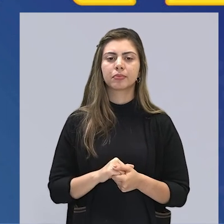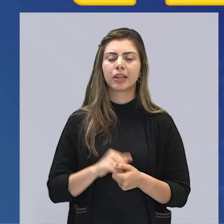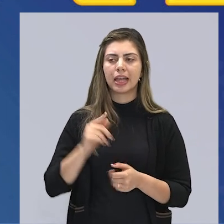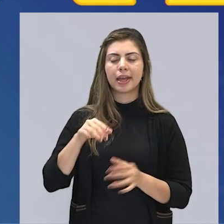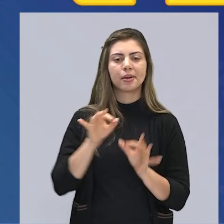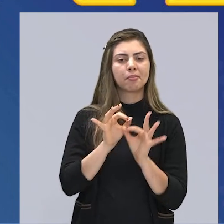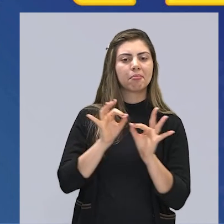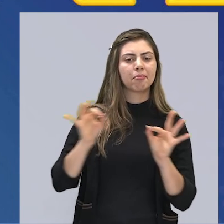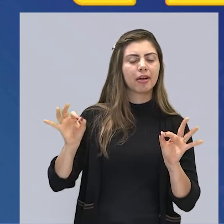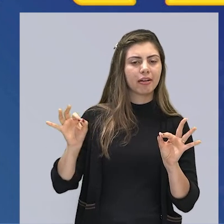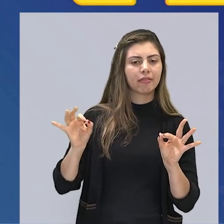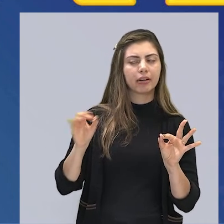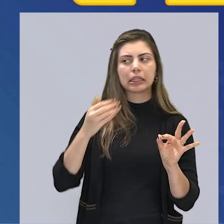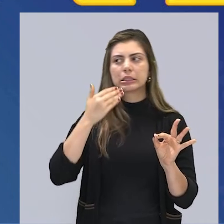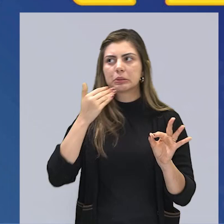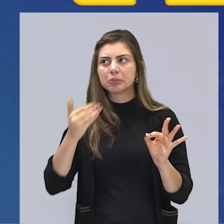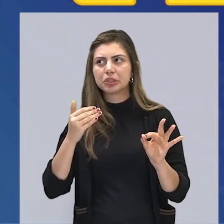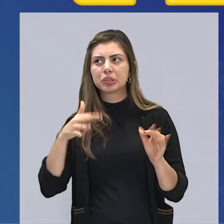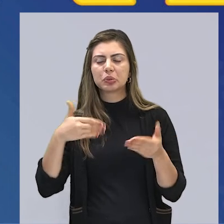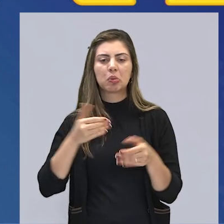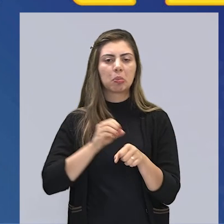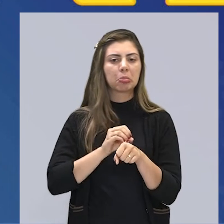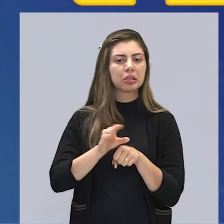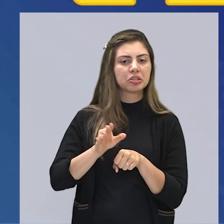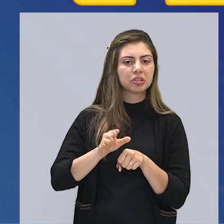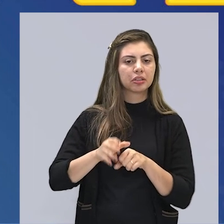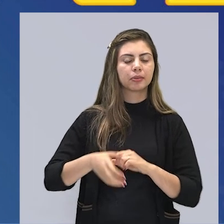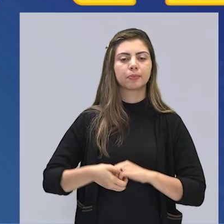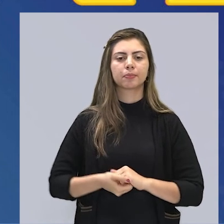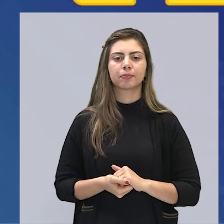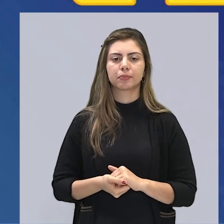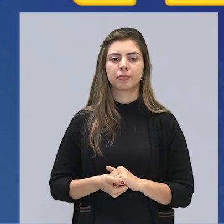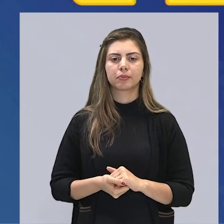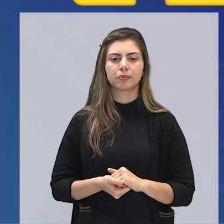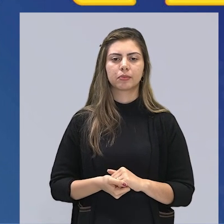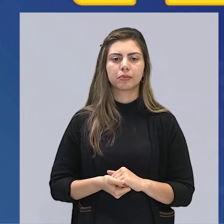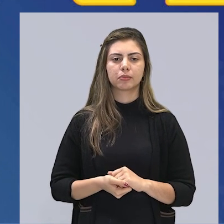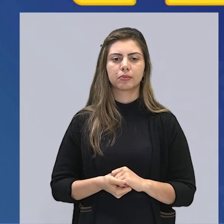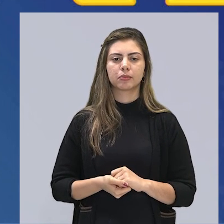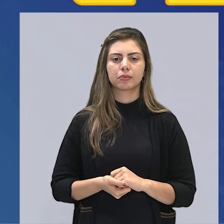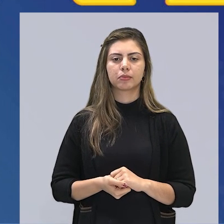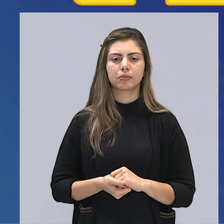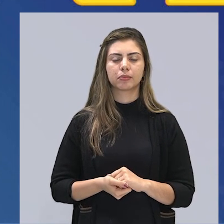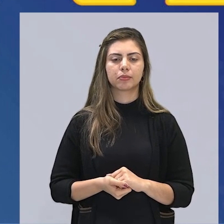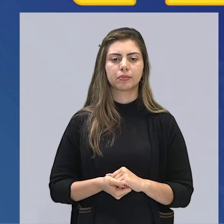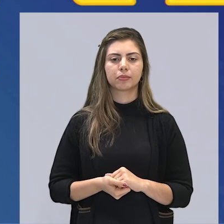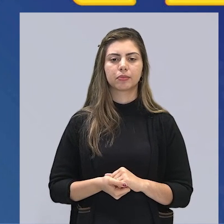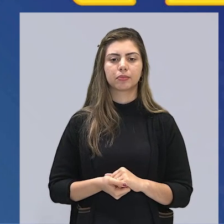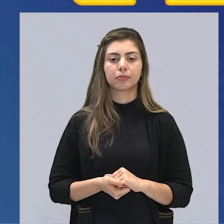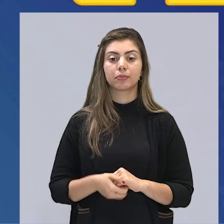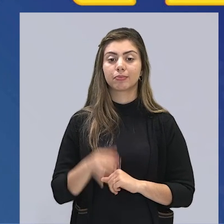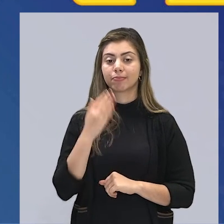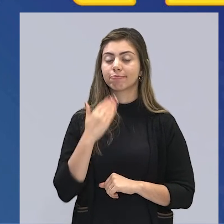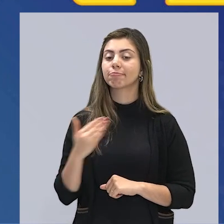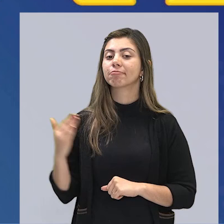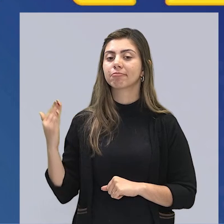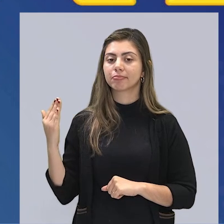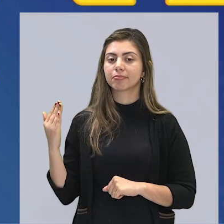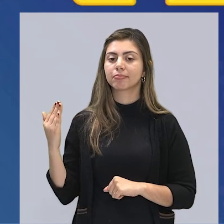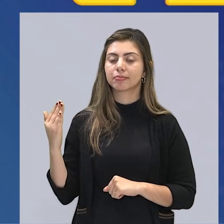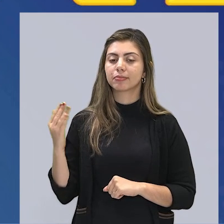uma request, um pedido ou é uma sugestão? Right or wrong? Vamos ver? Olha